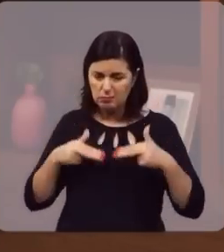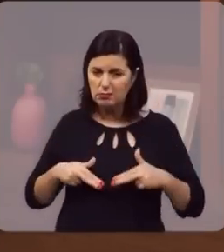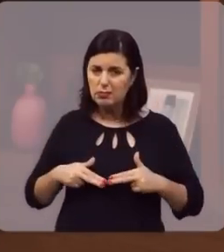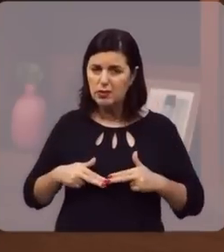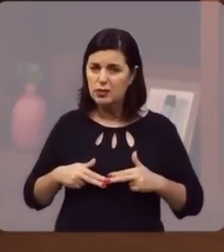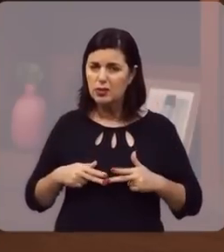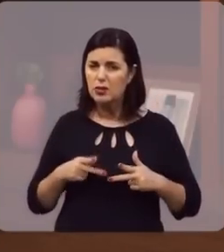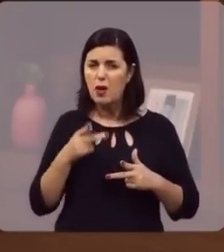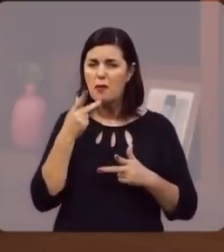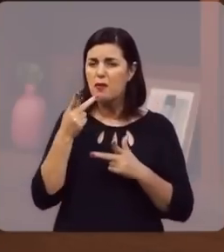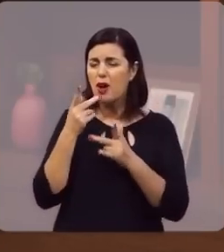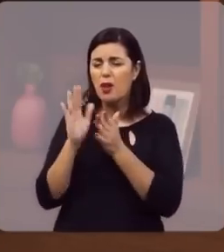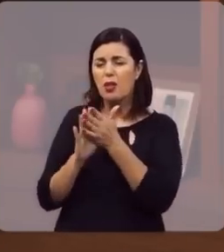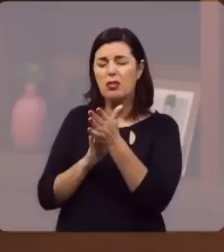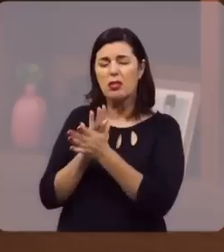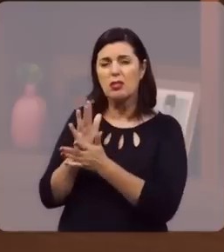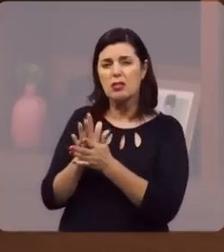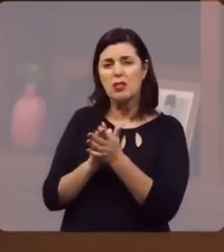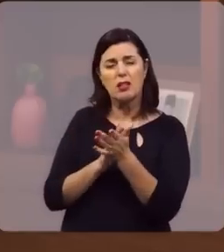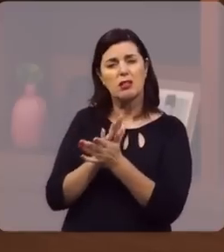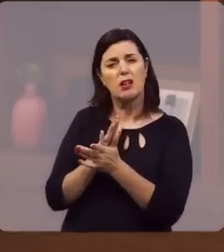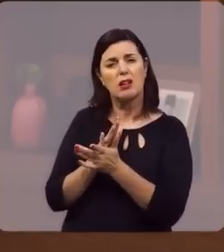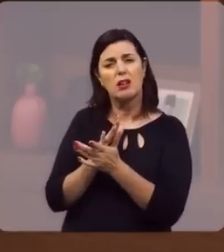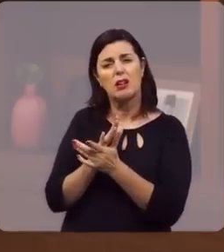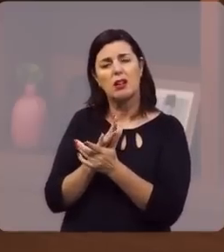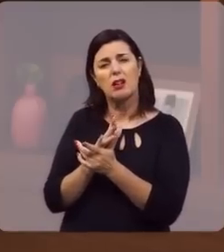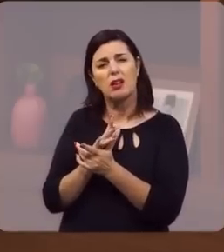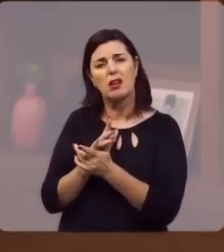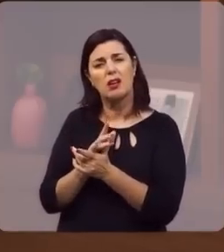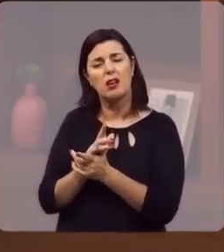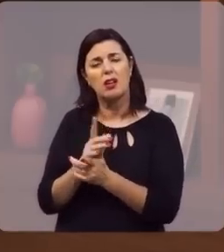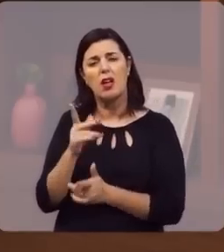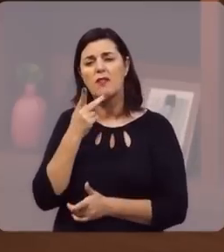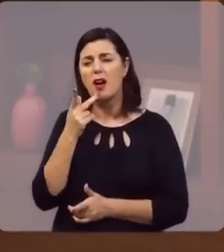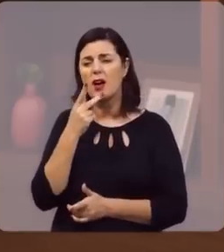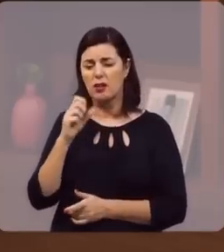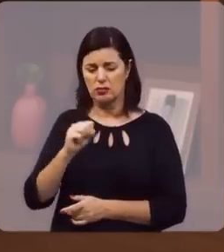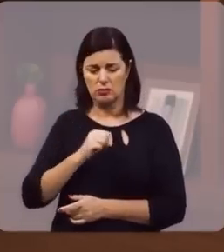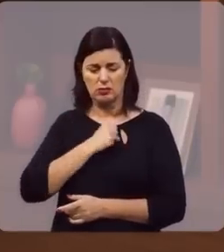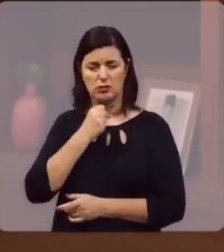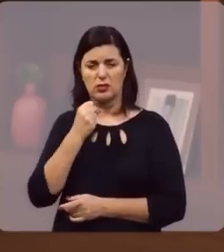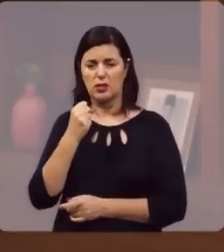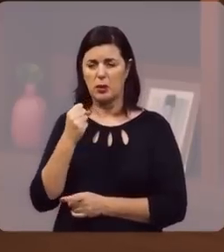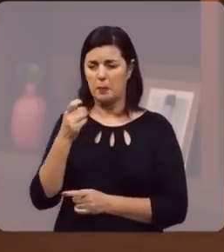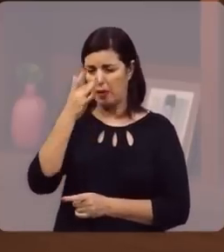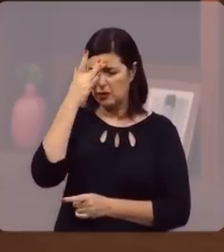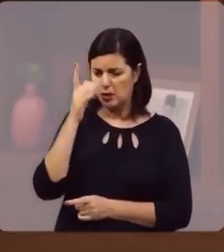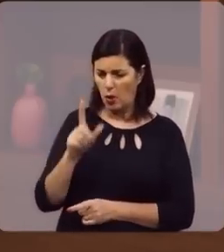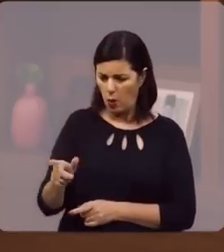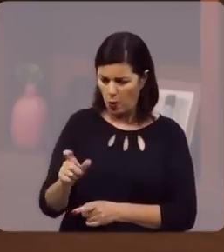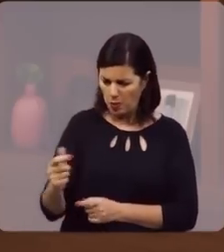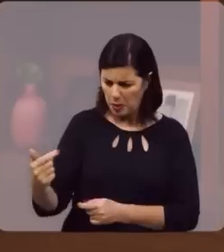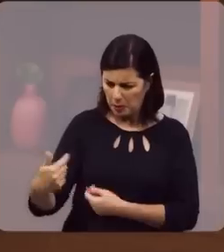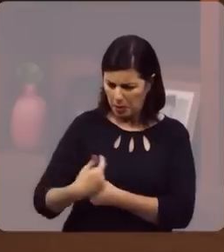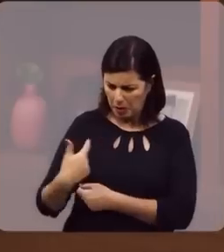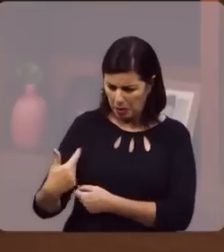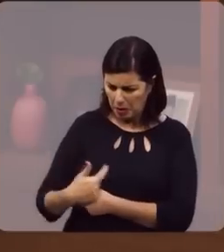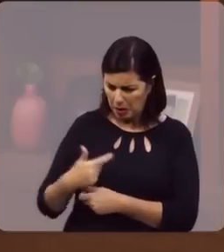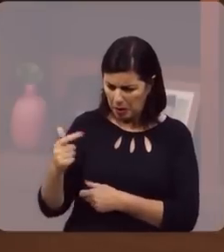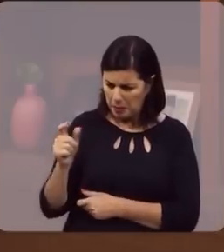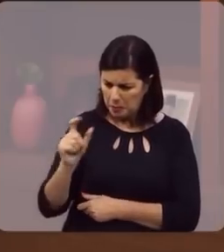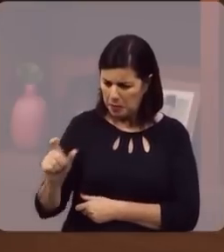e ele não fuzilou com a sua Ira Santa aqueles que zombavam que